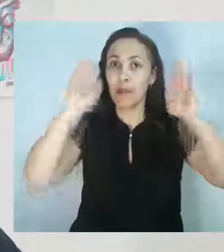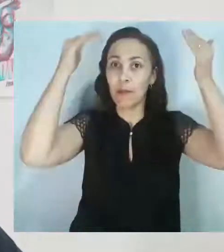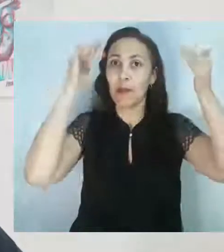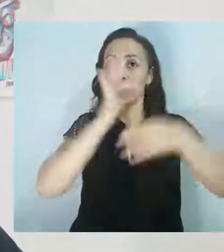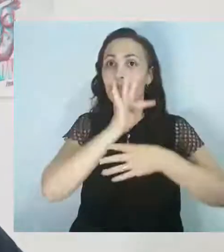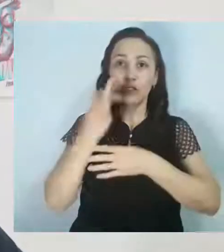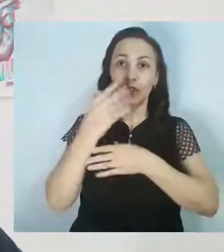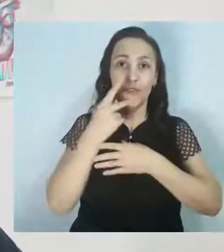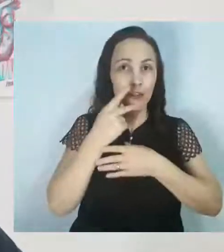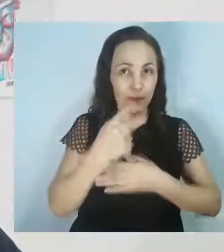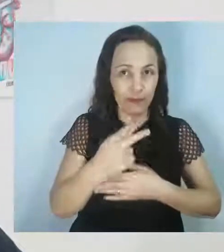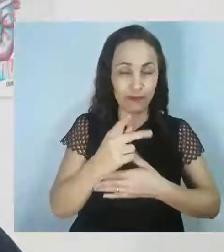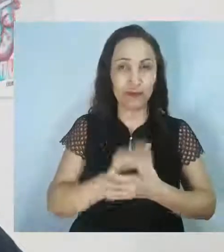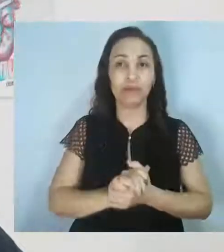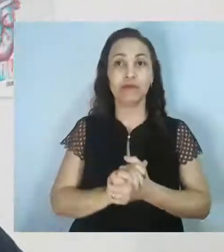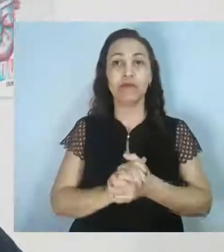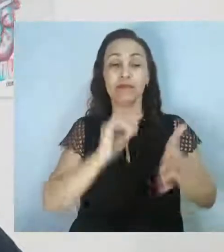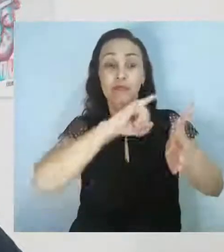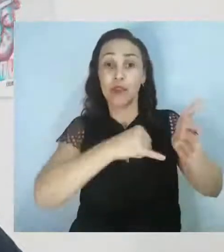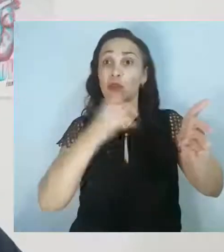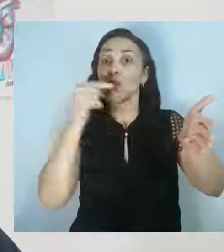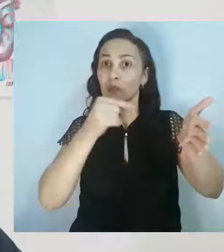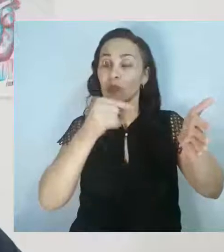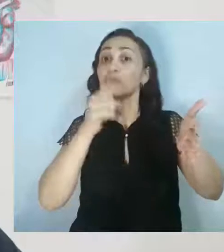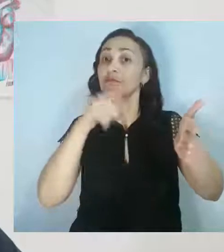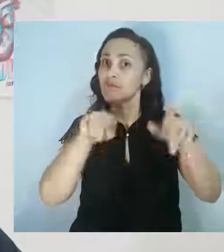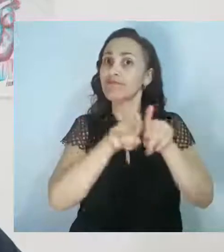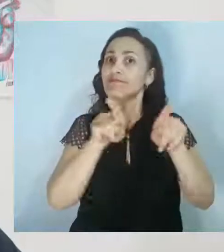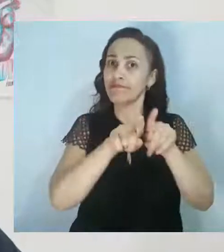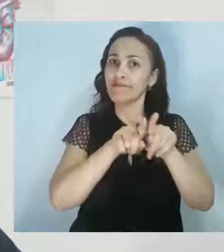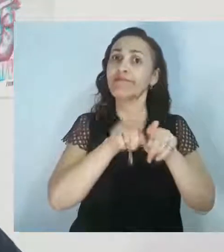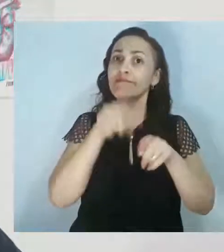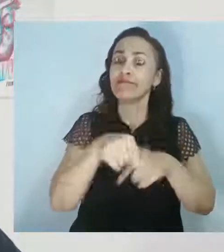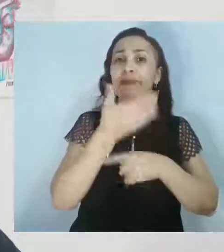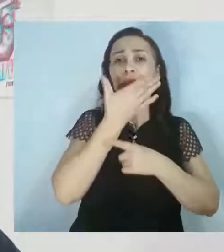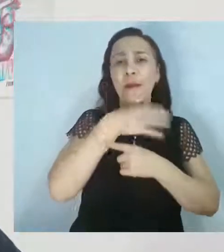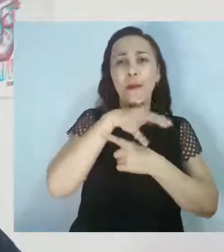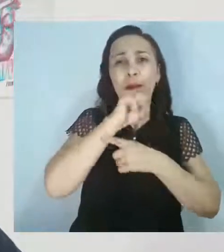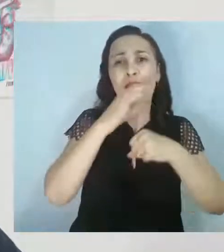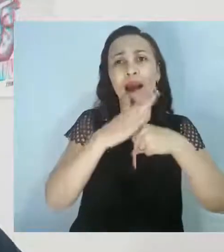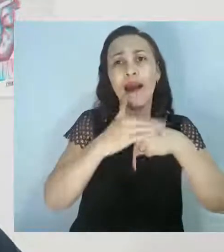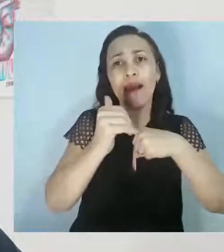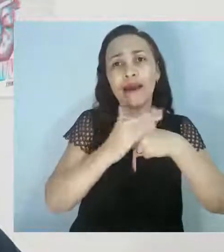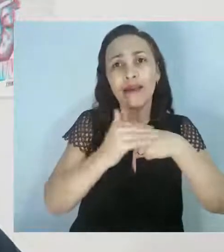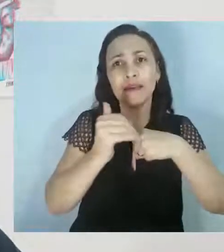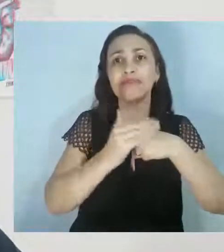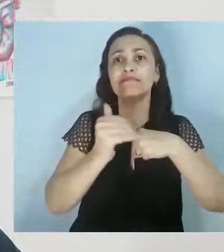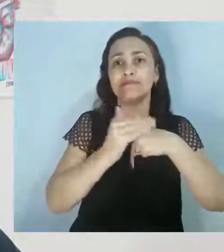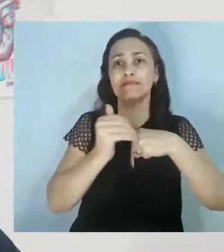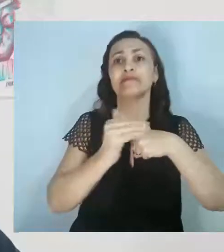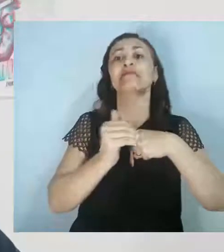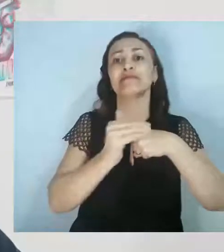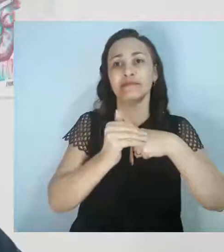Francisco, dizendo que São José também é um pai na ternura, um pai na